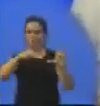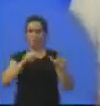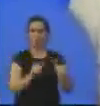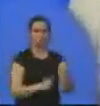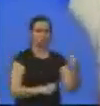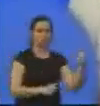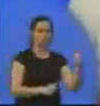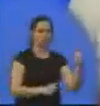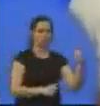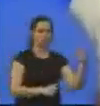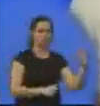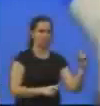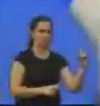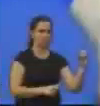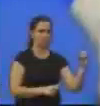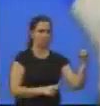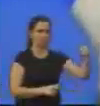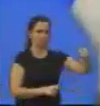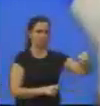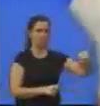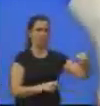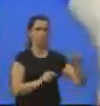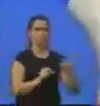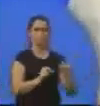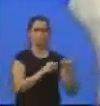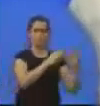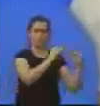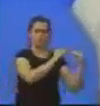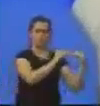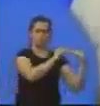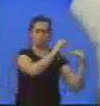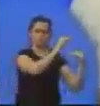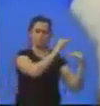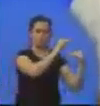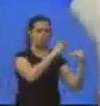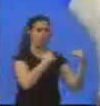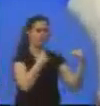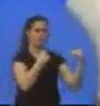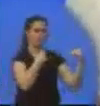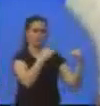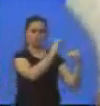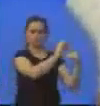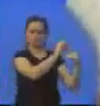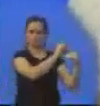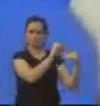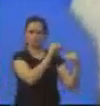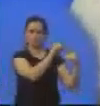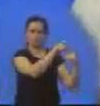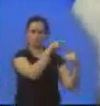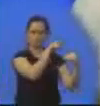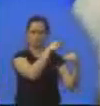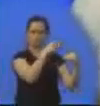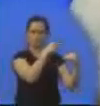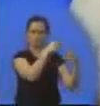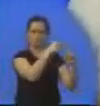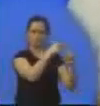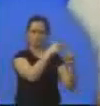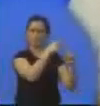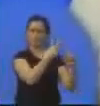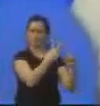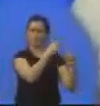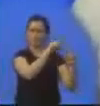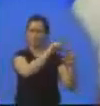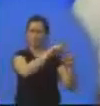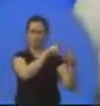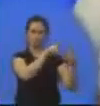determinar o domínio. Tem uma fração que está no denominador, não pode ser zero. X mais 2 diferente de zero. Essa é